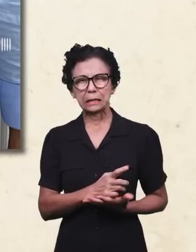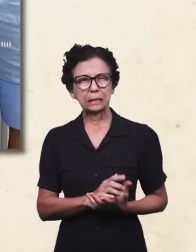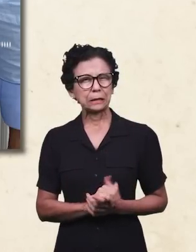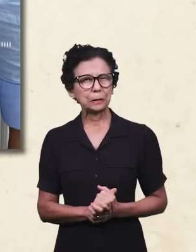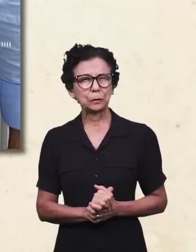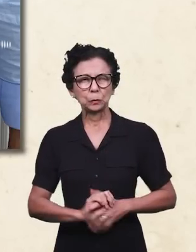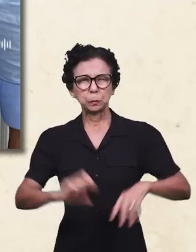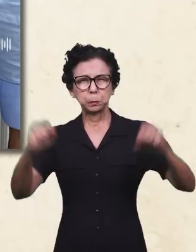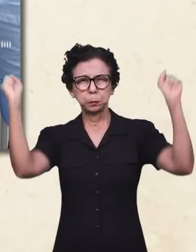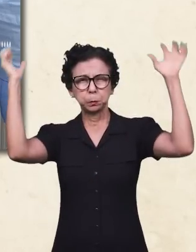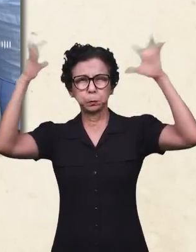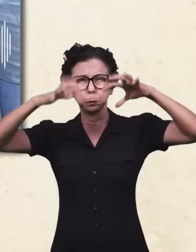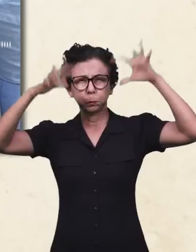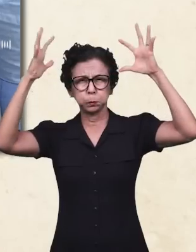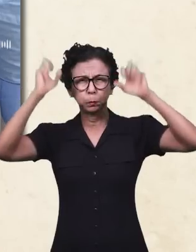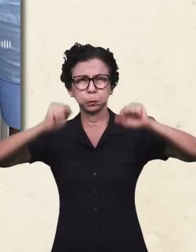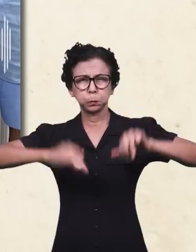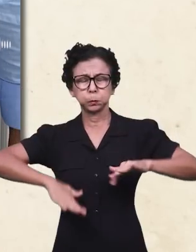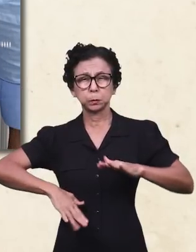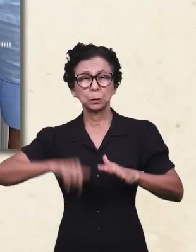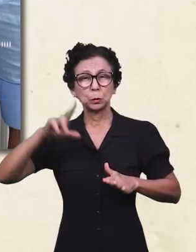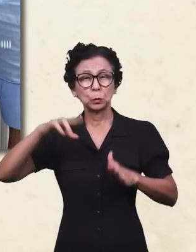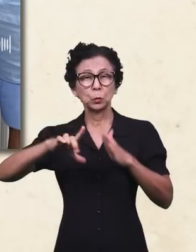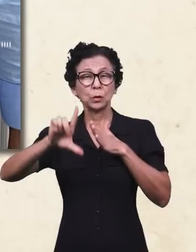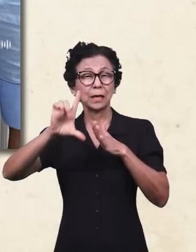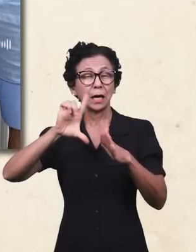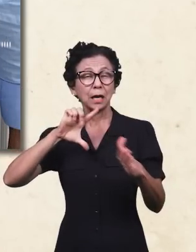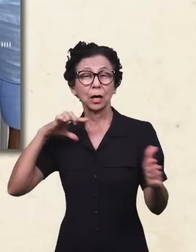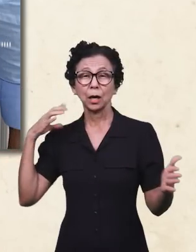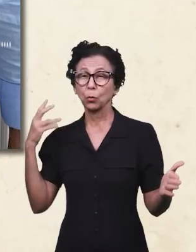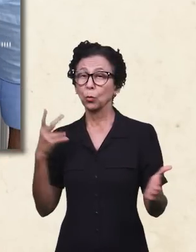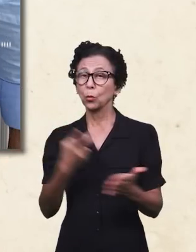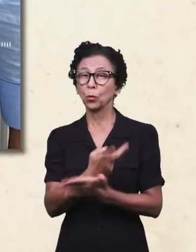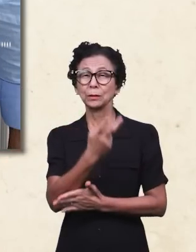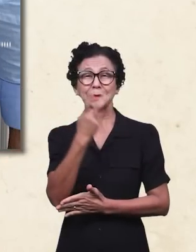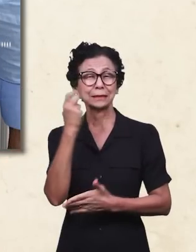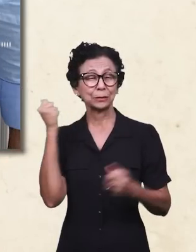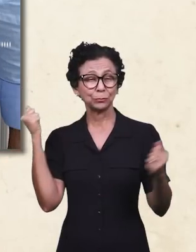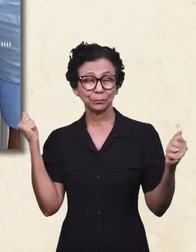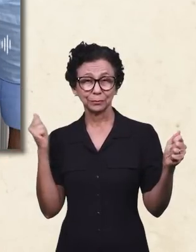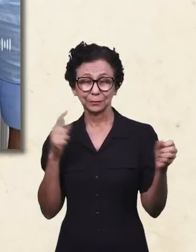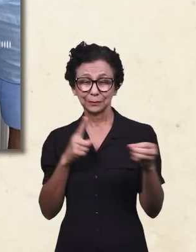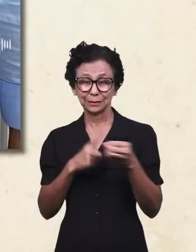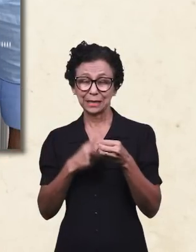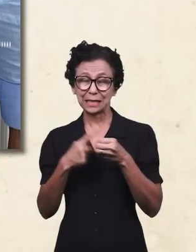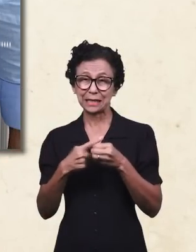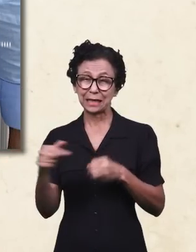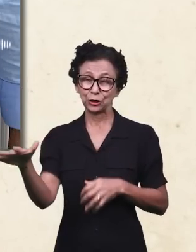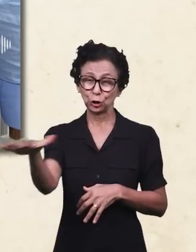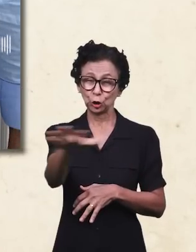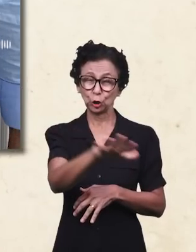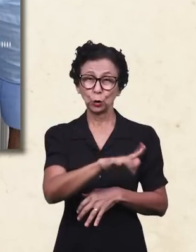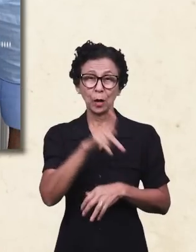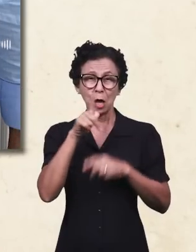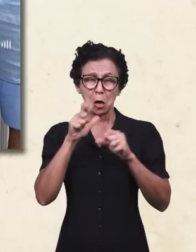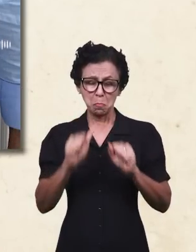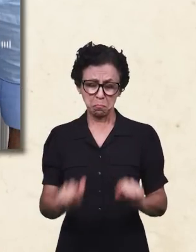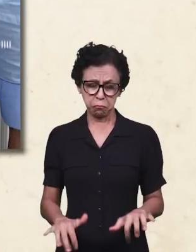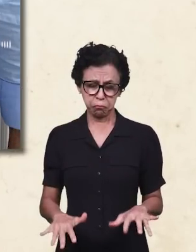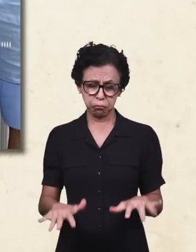sem precedentes na história atingiu a nossa cidade, deixando tudo inundado. Uma